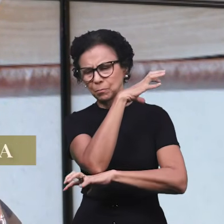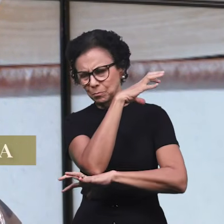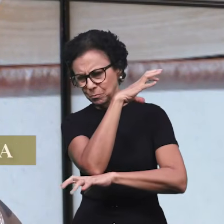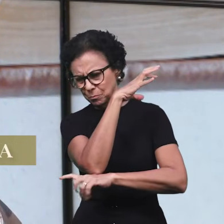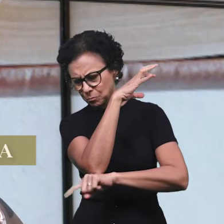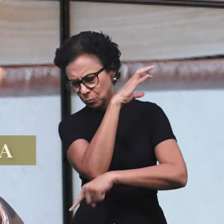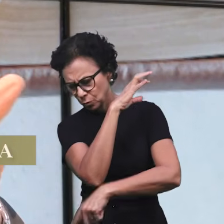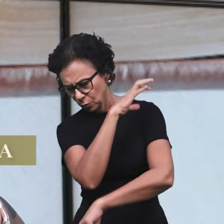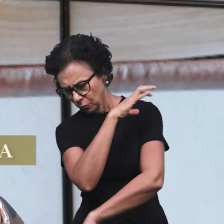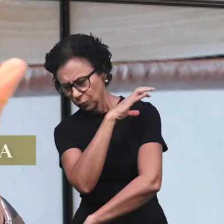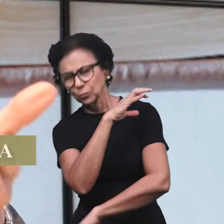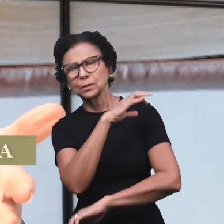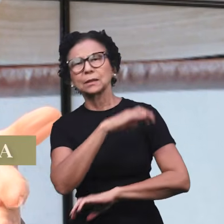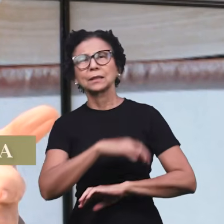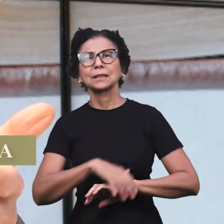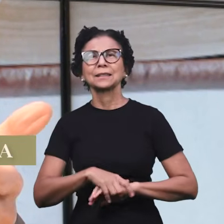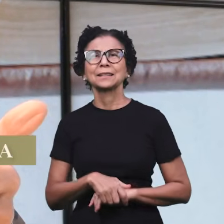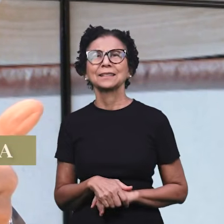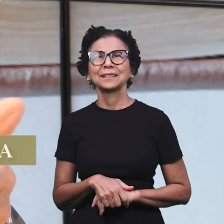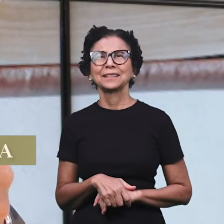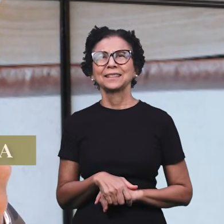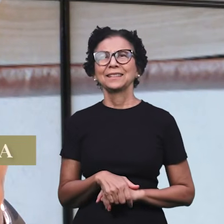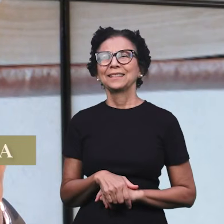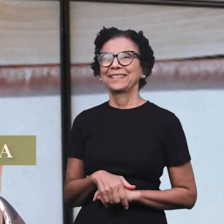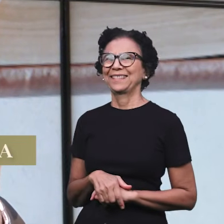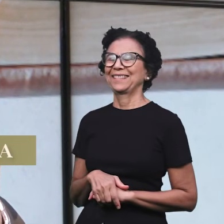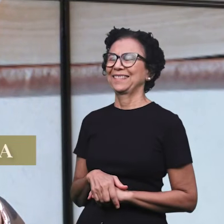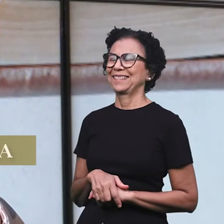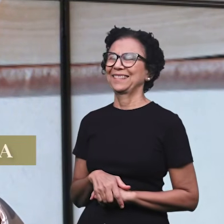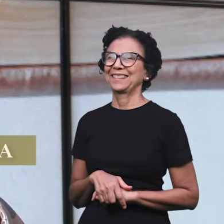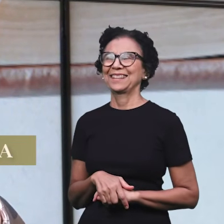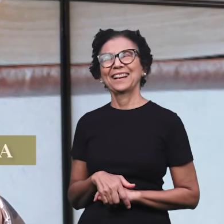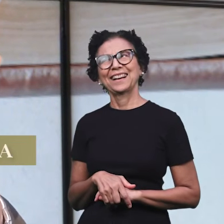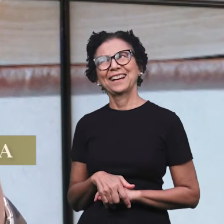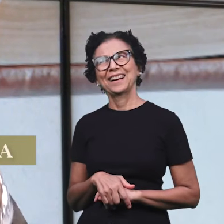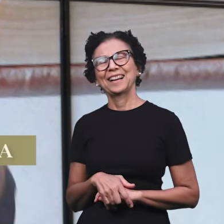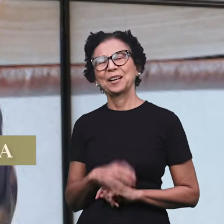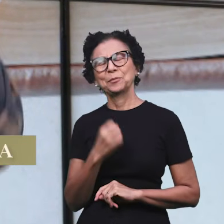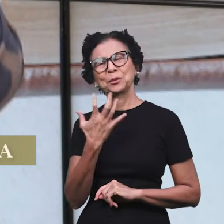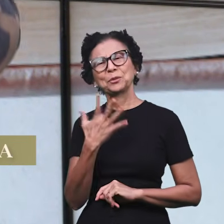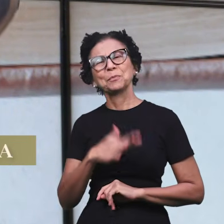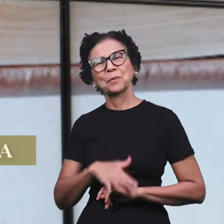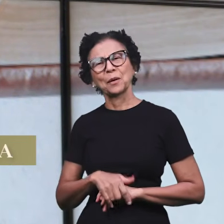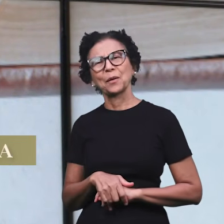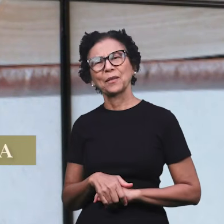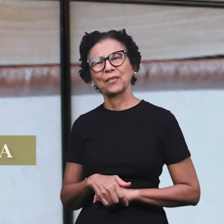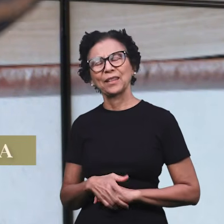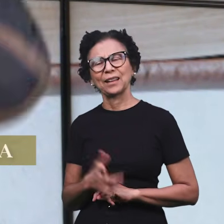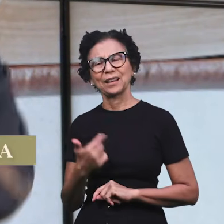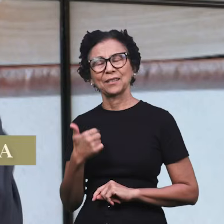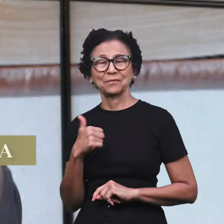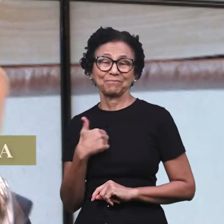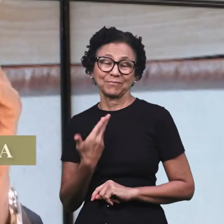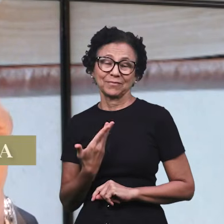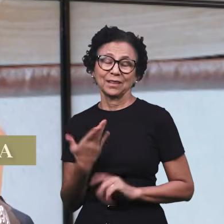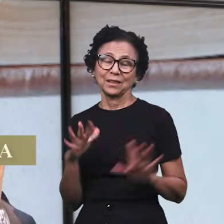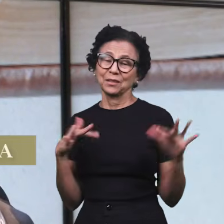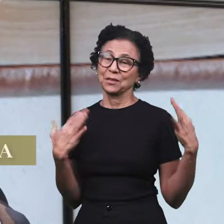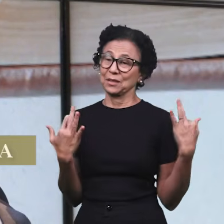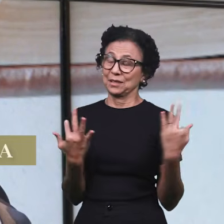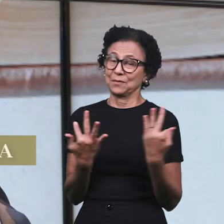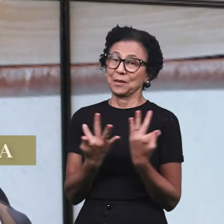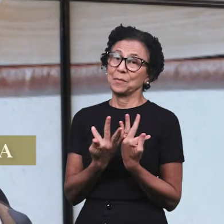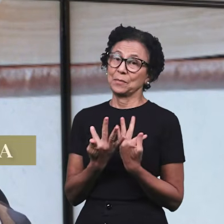falado sobre a mulher sabe edifica a sua casa. E quando o Senhor fala em edificar essa casa, o Senhor nos